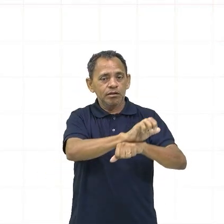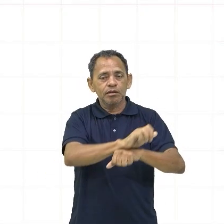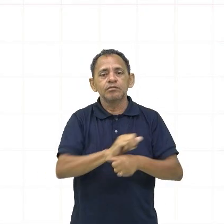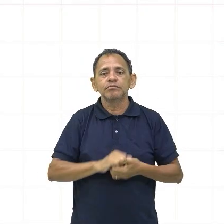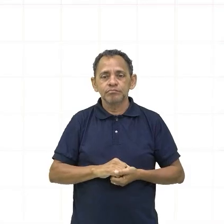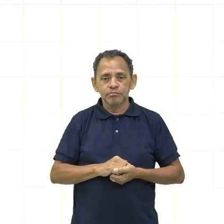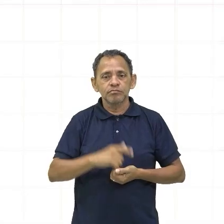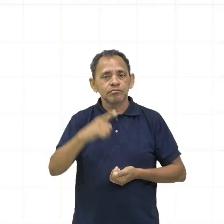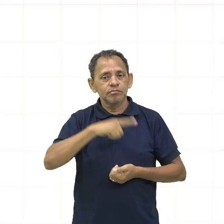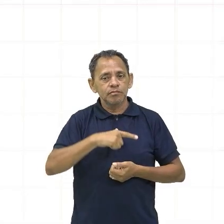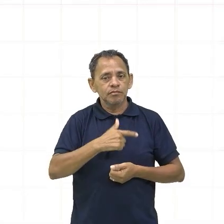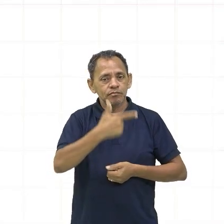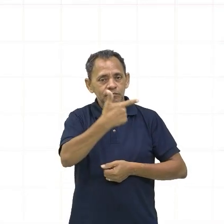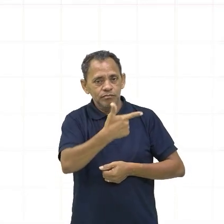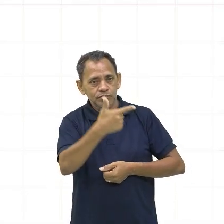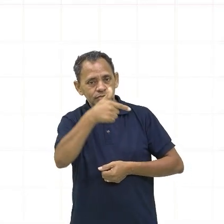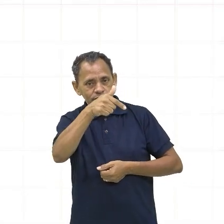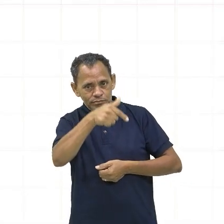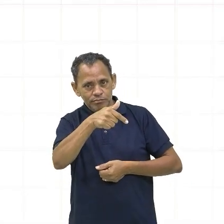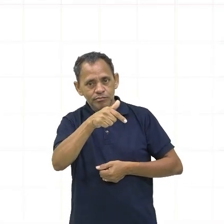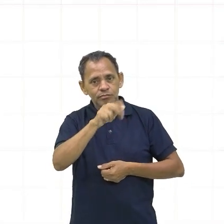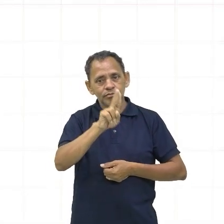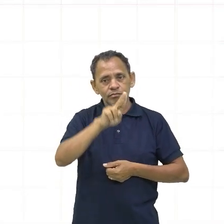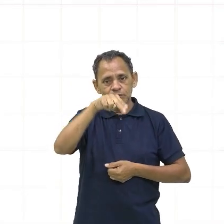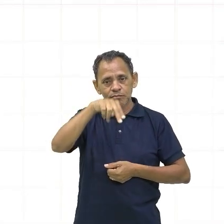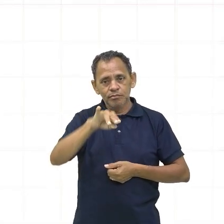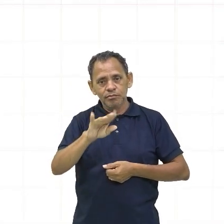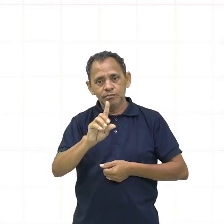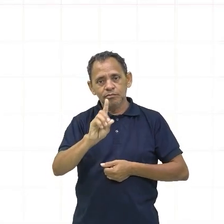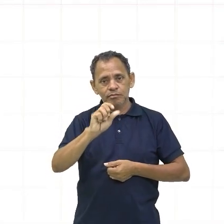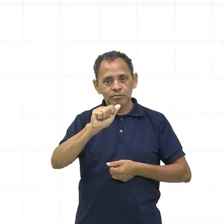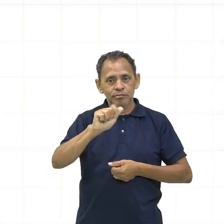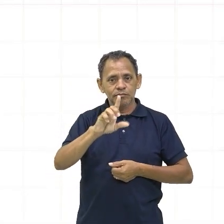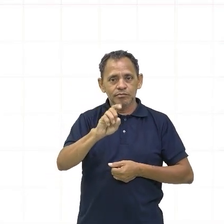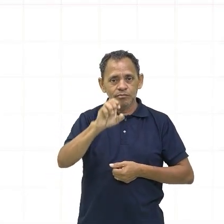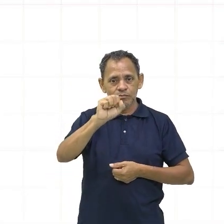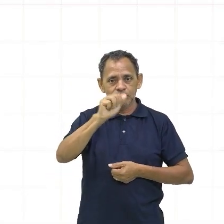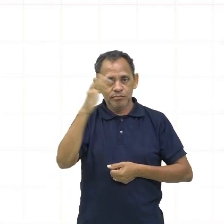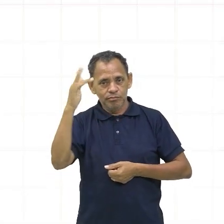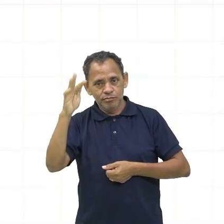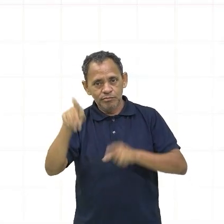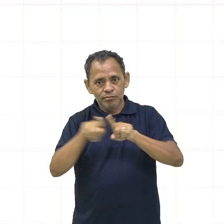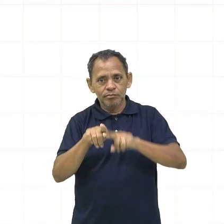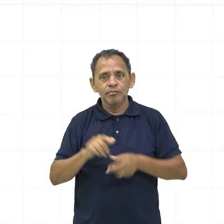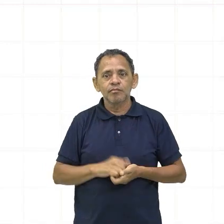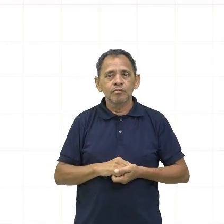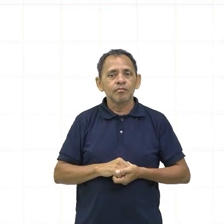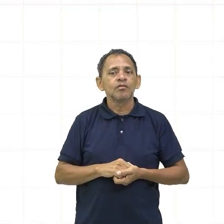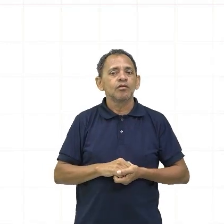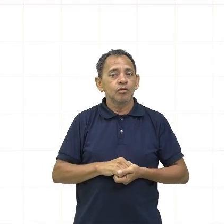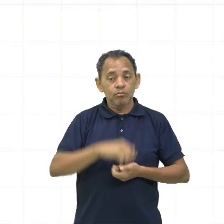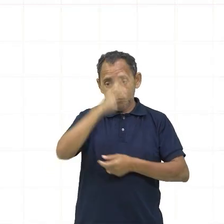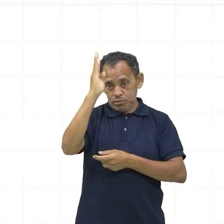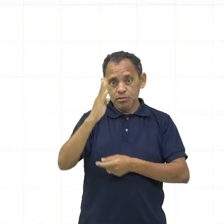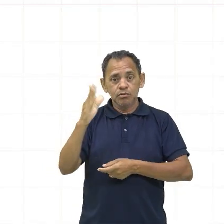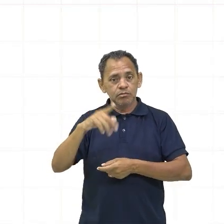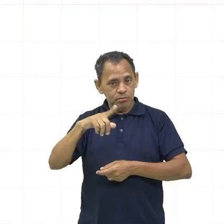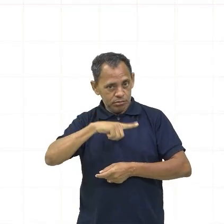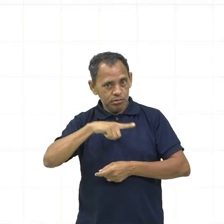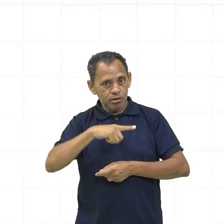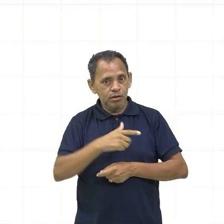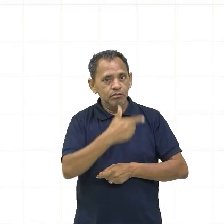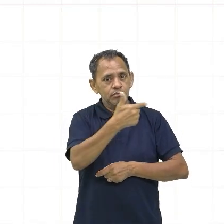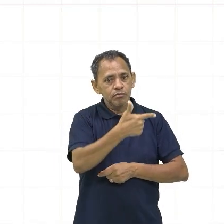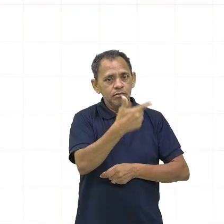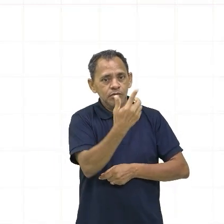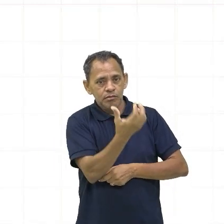né, unidades federativas do Brasil, né, onde nós sabemos que nosso estado tem 26, nosso Brasil tem 26 estados,